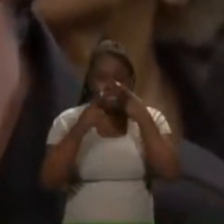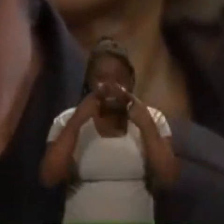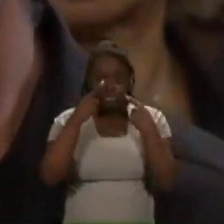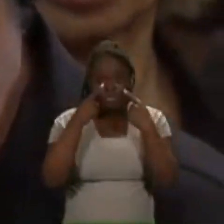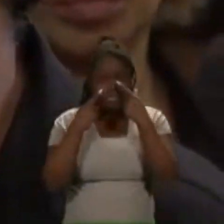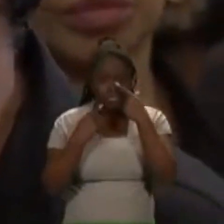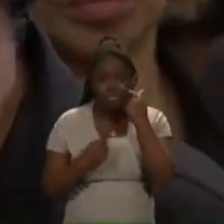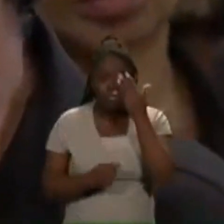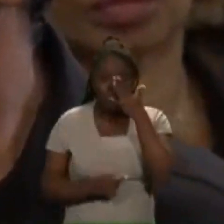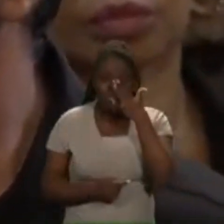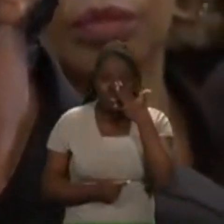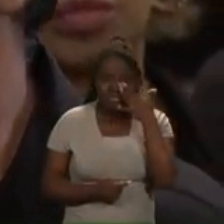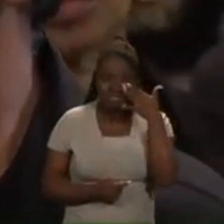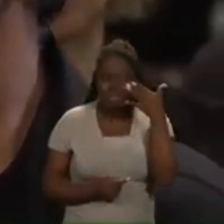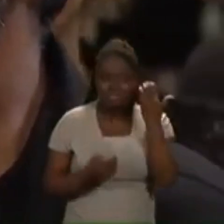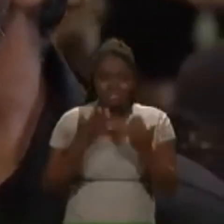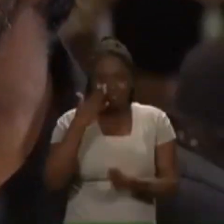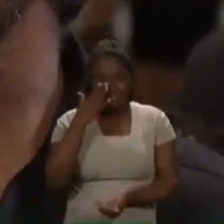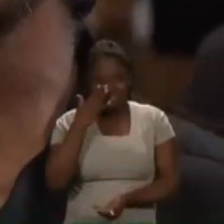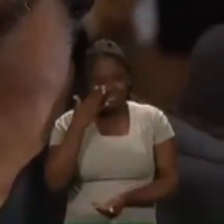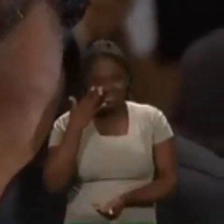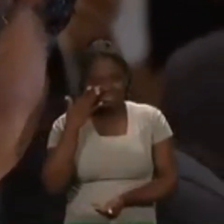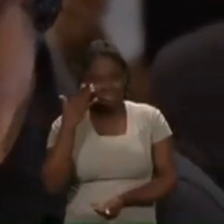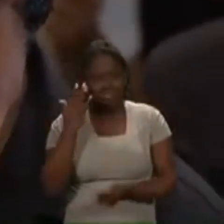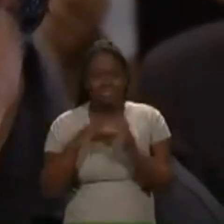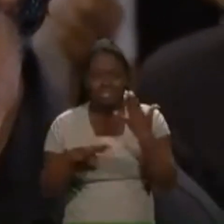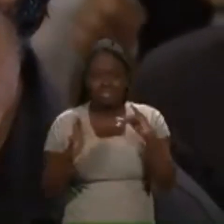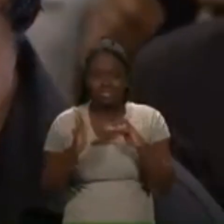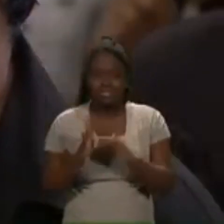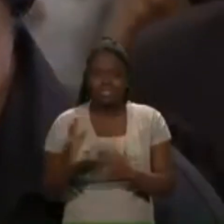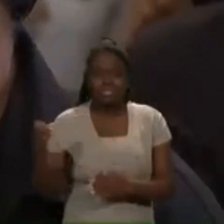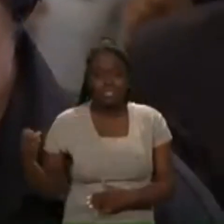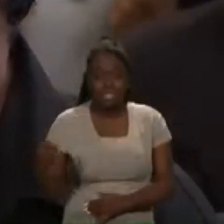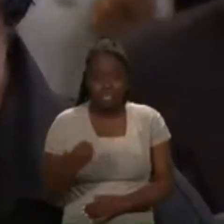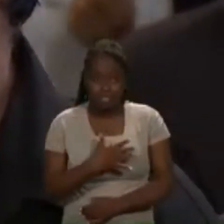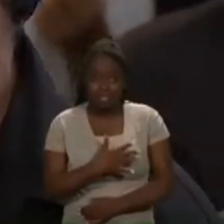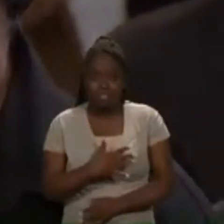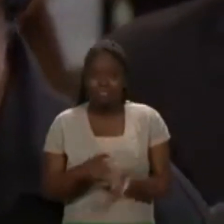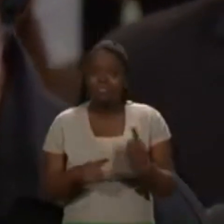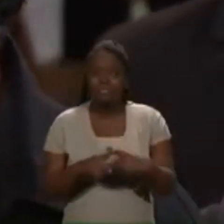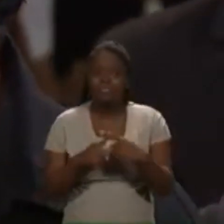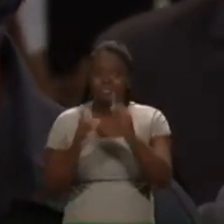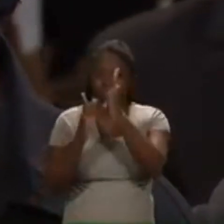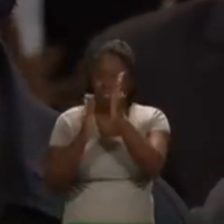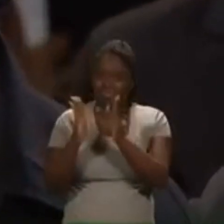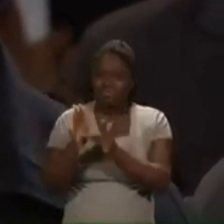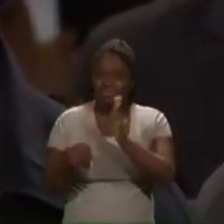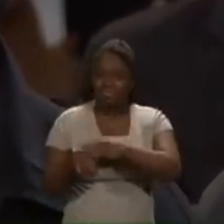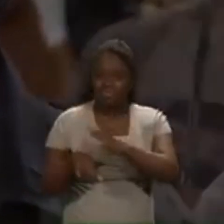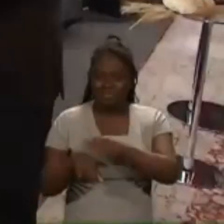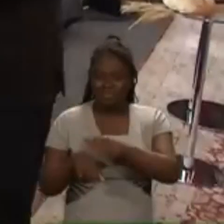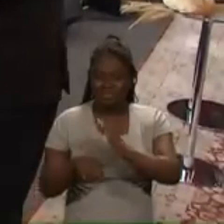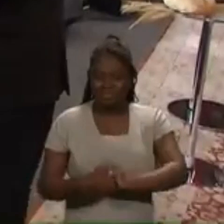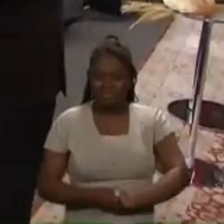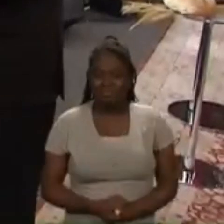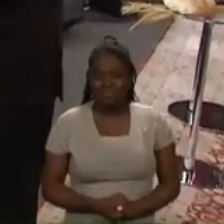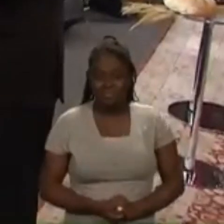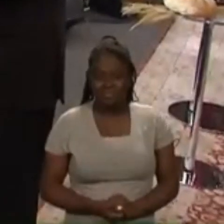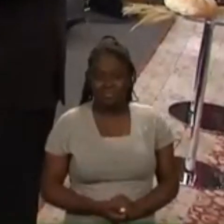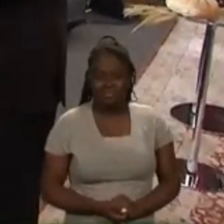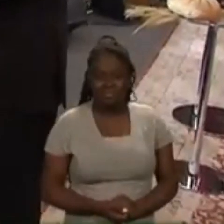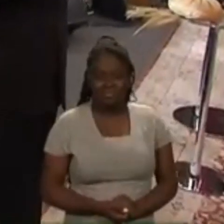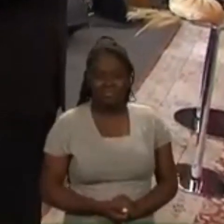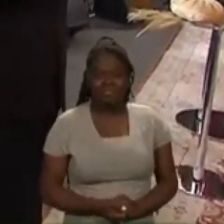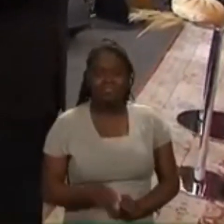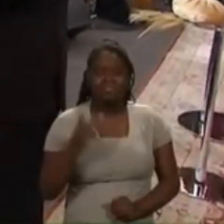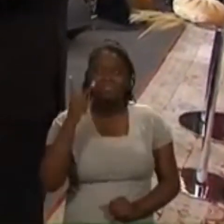tendo como vice meu filho e também pastor André Valadão. Outros 12 pastores regionais